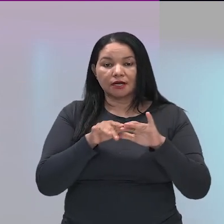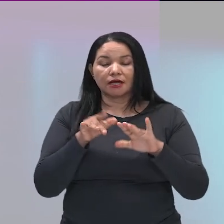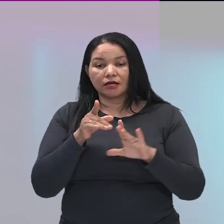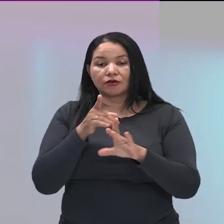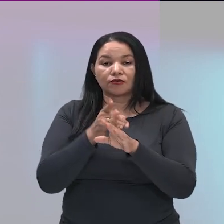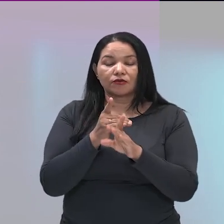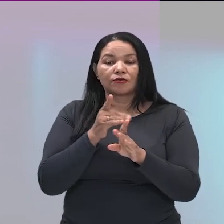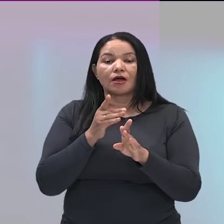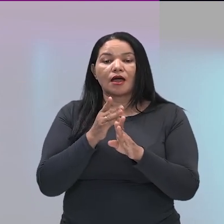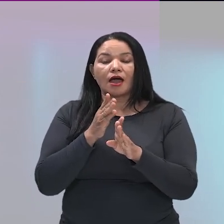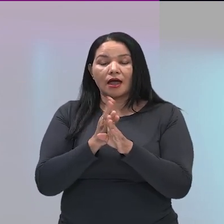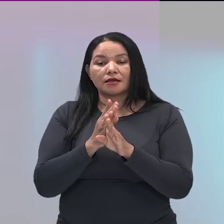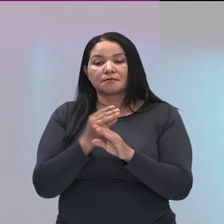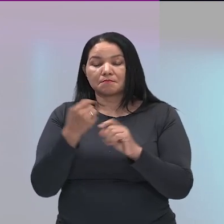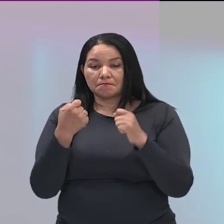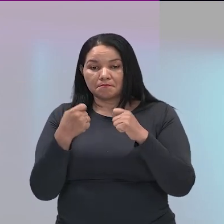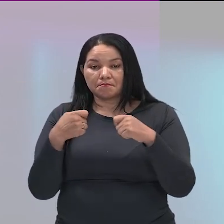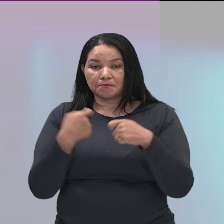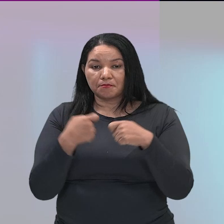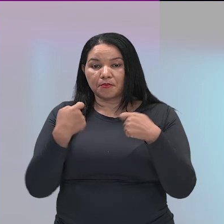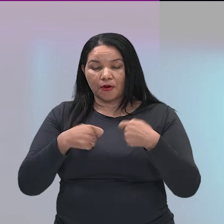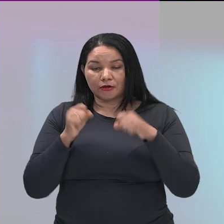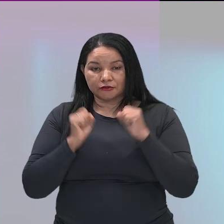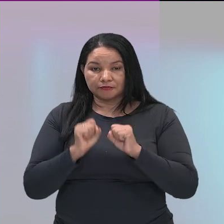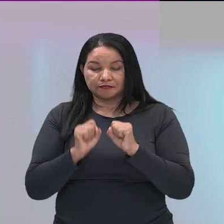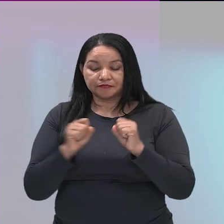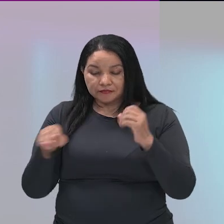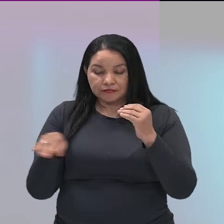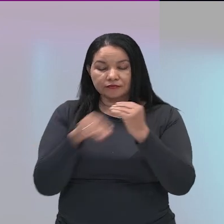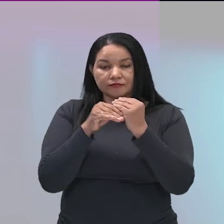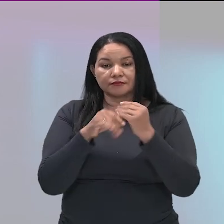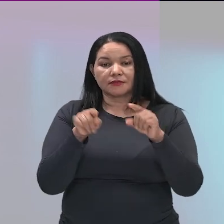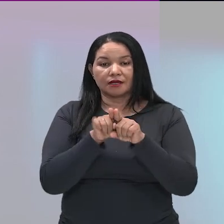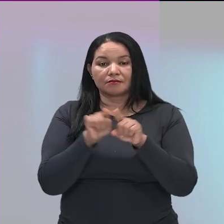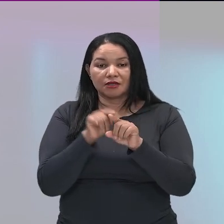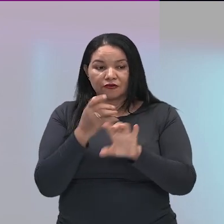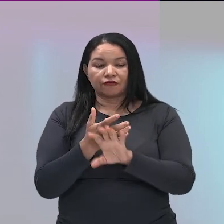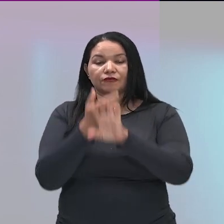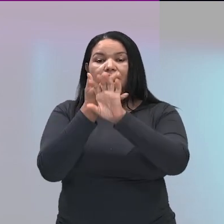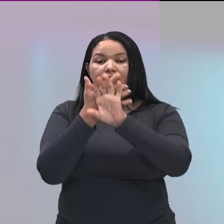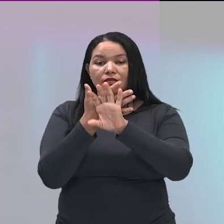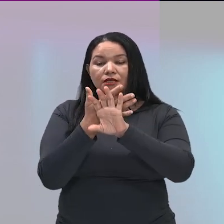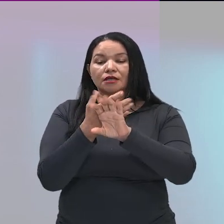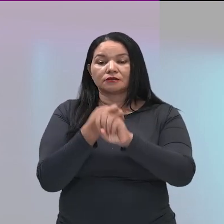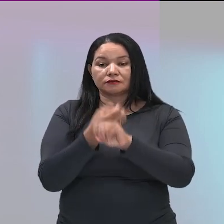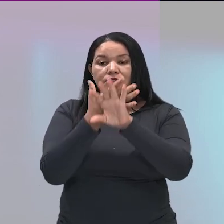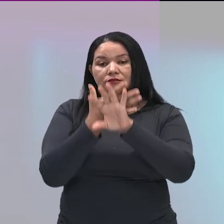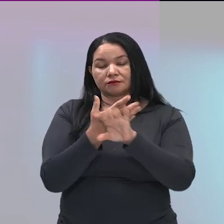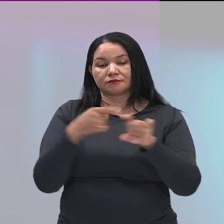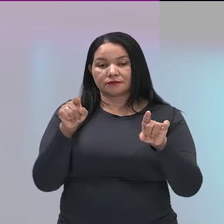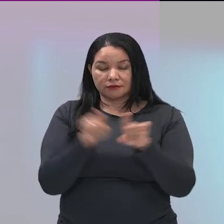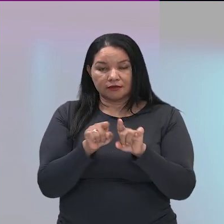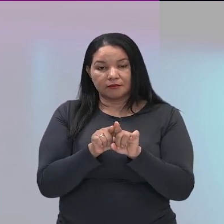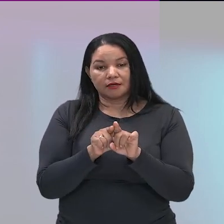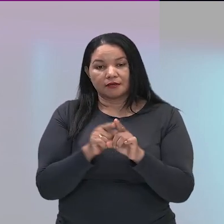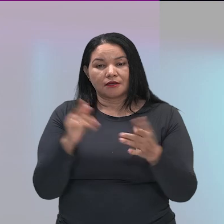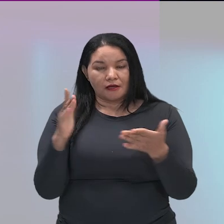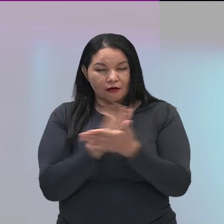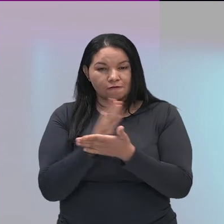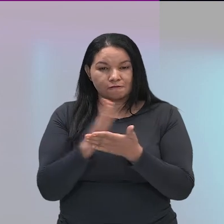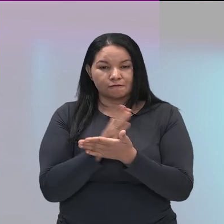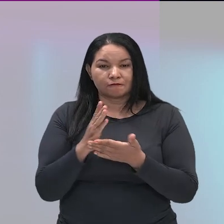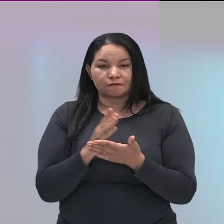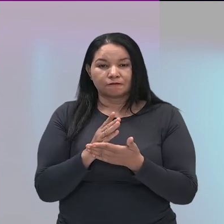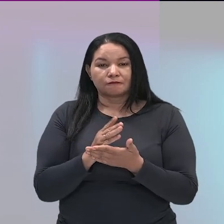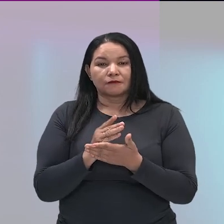mais alguma coisa. Você pode fazer uma videoconferência, como nós colocamos também aqui na plataforma, o